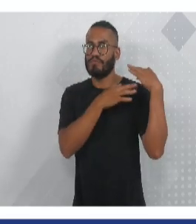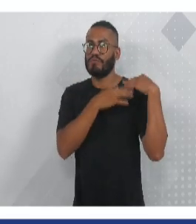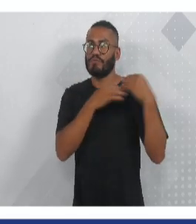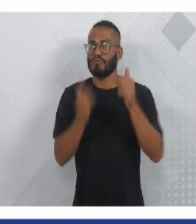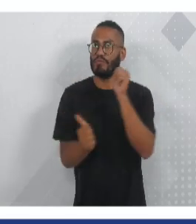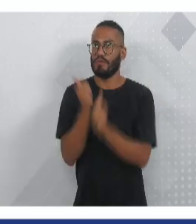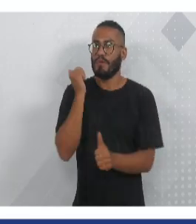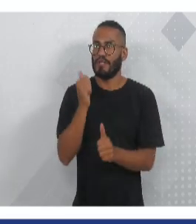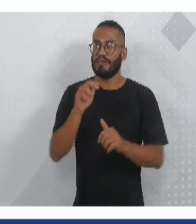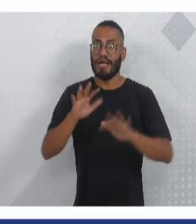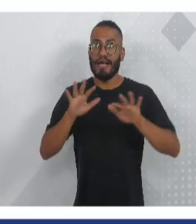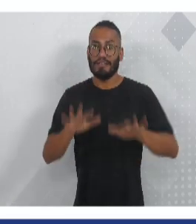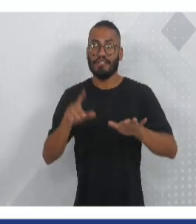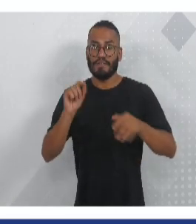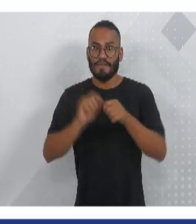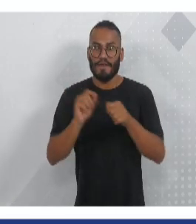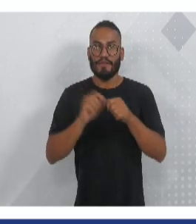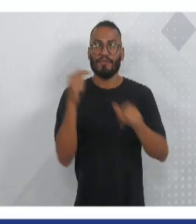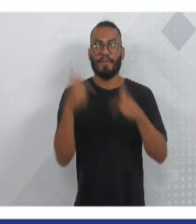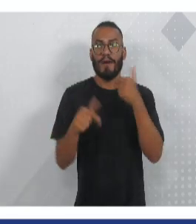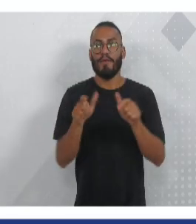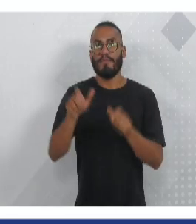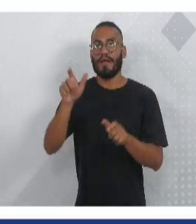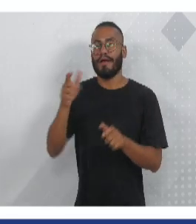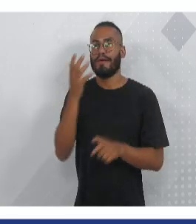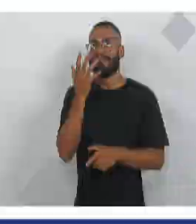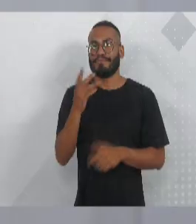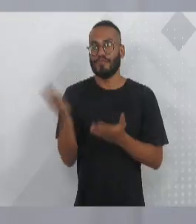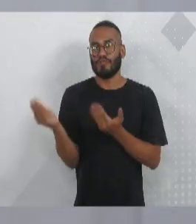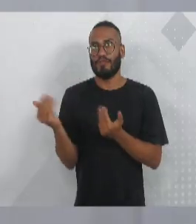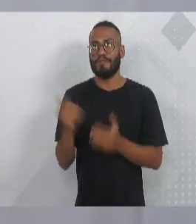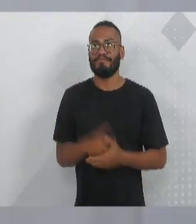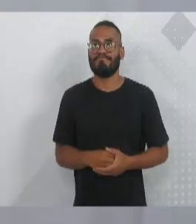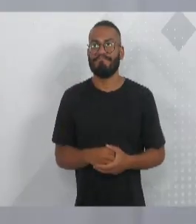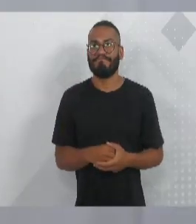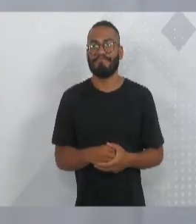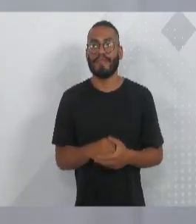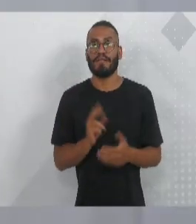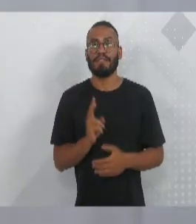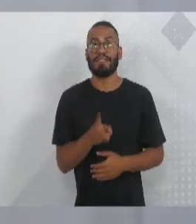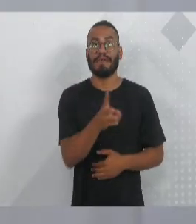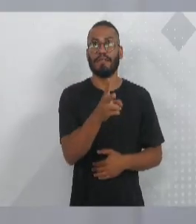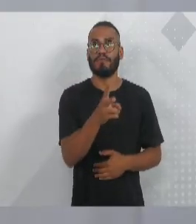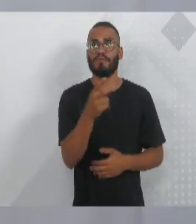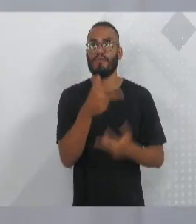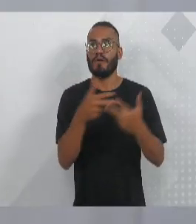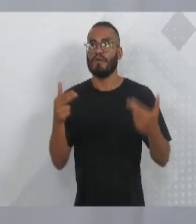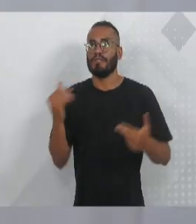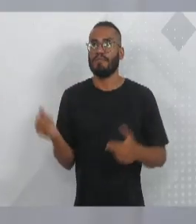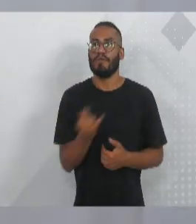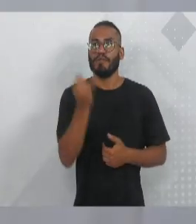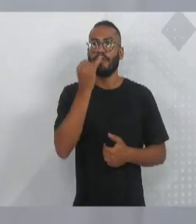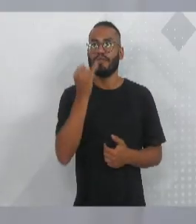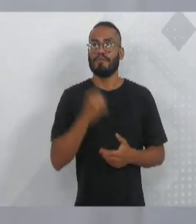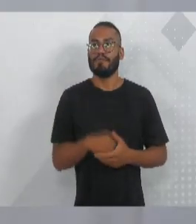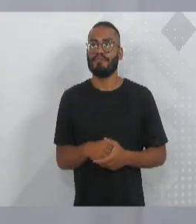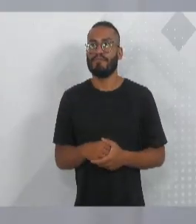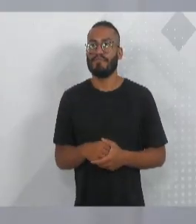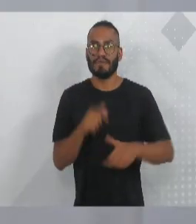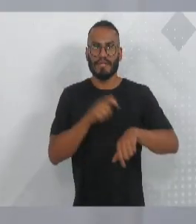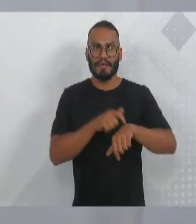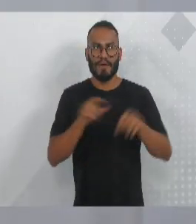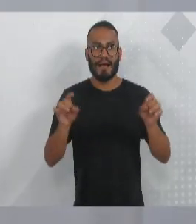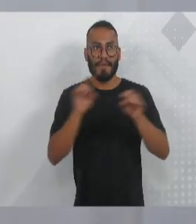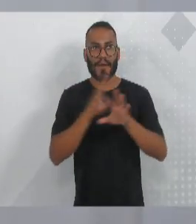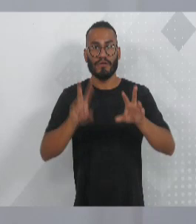tem feito esse trabalho em prol dessa garotada e seguindo também eh uma coisa importante Vereador ando Pereira tá acabando meu tempo mas